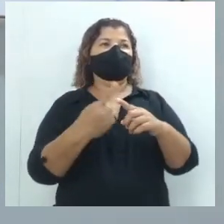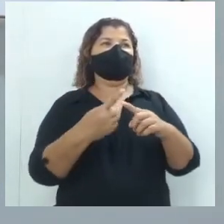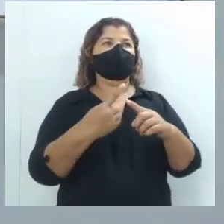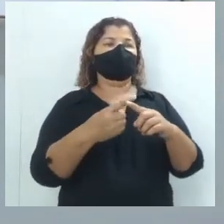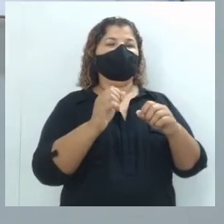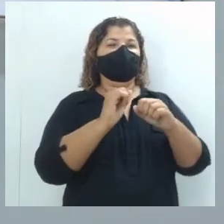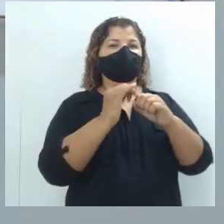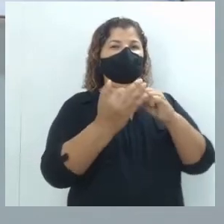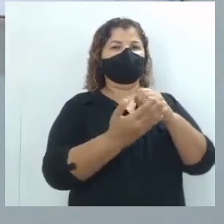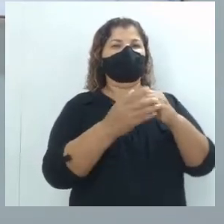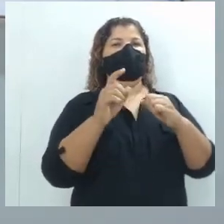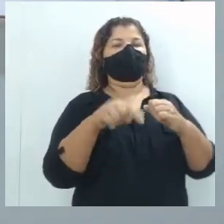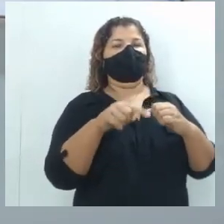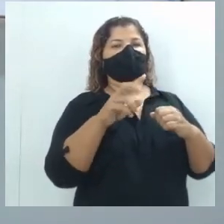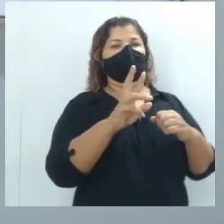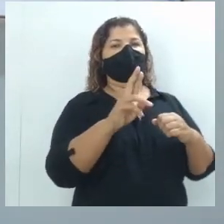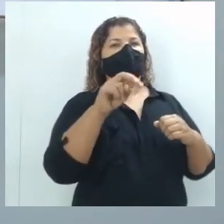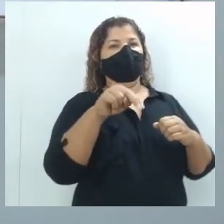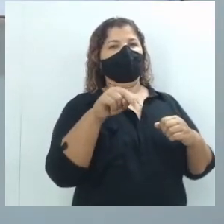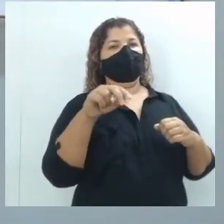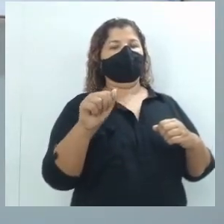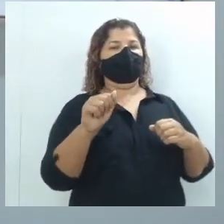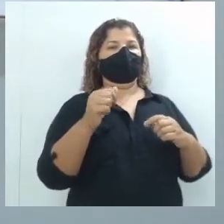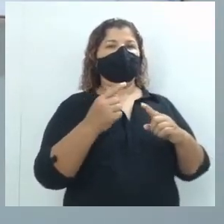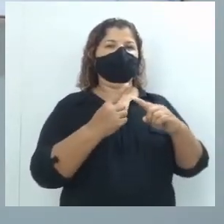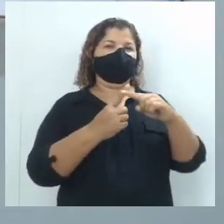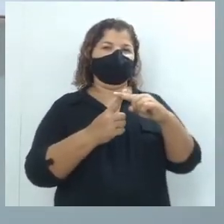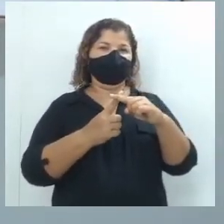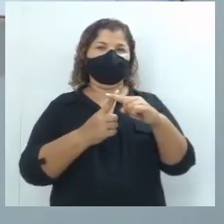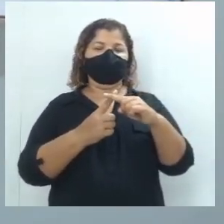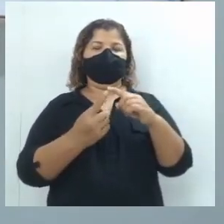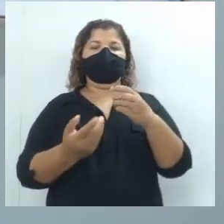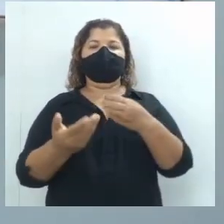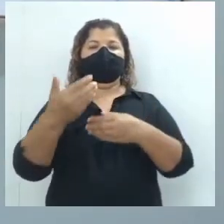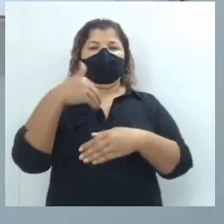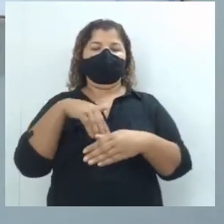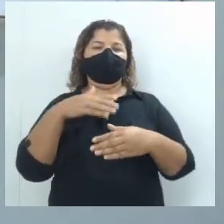é um vírus de RNA positivo. Então significa que quando o vírus da Covid entra no corpo